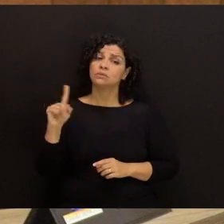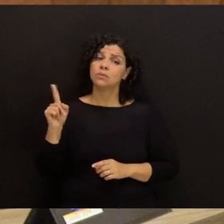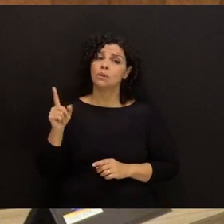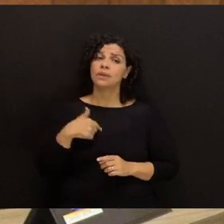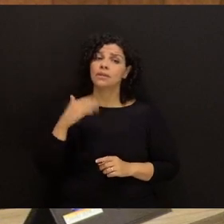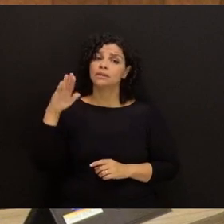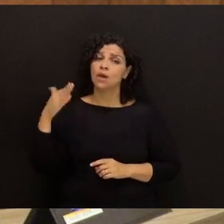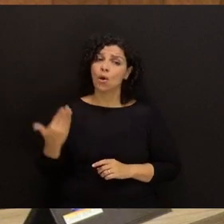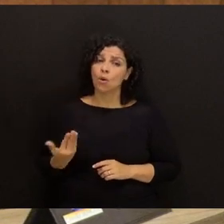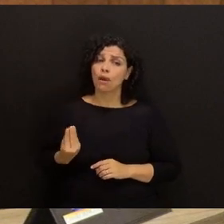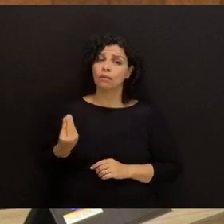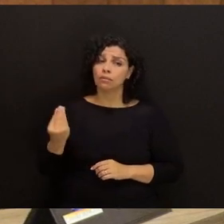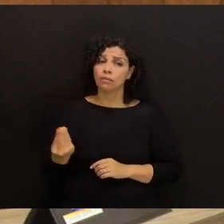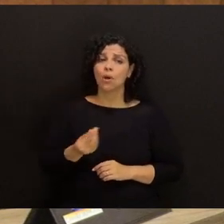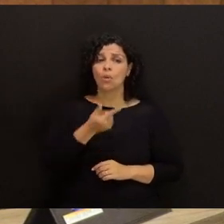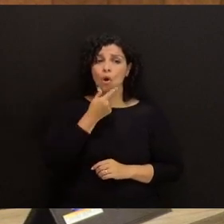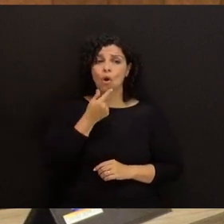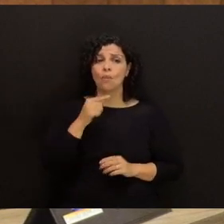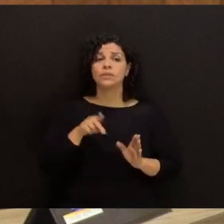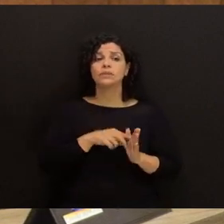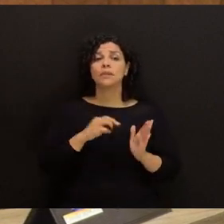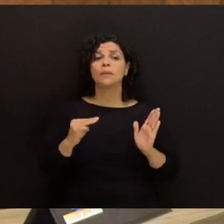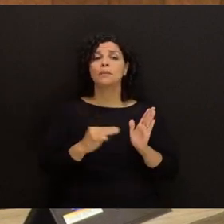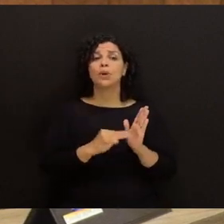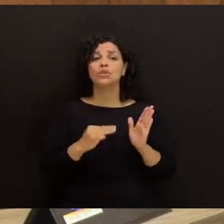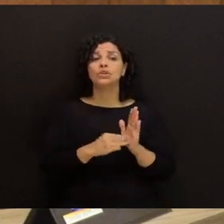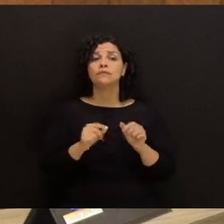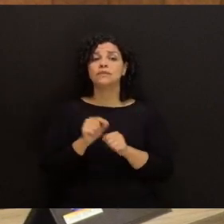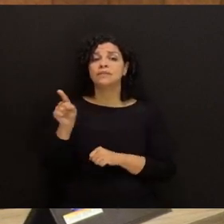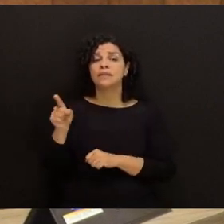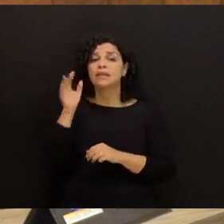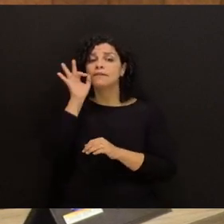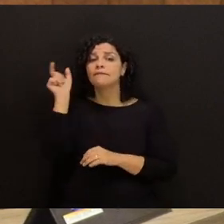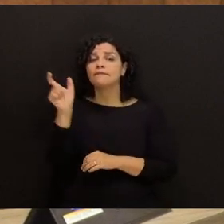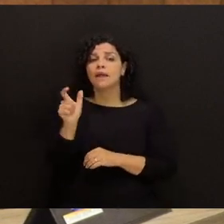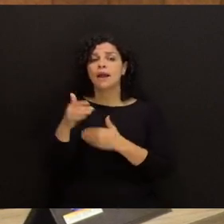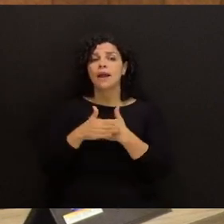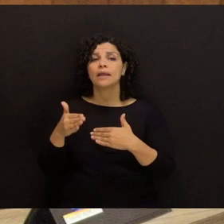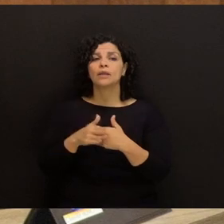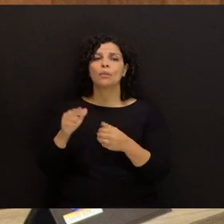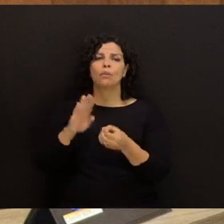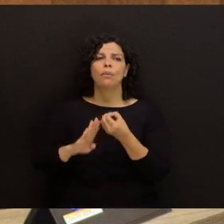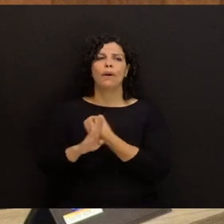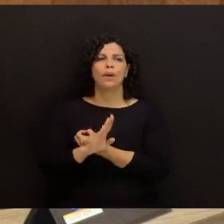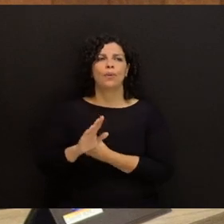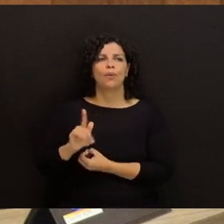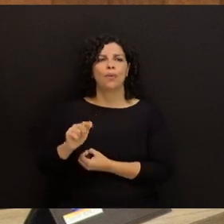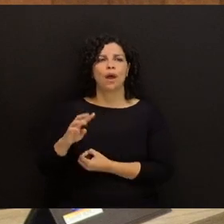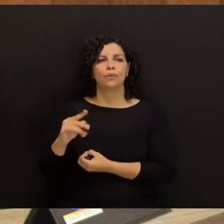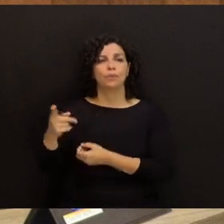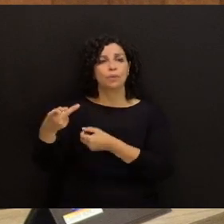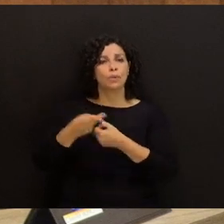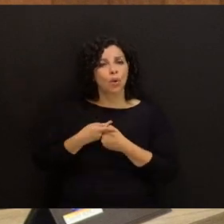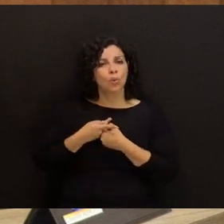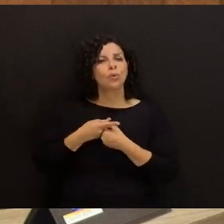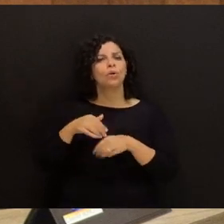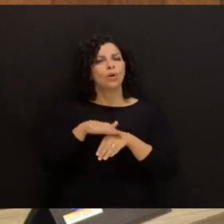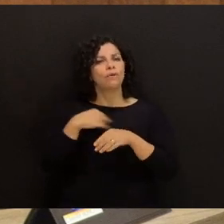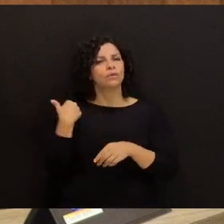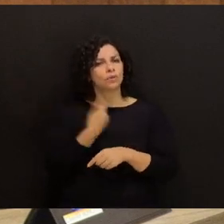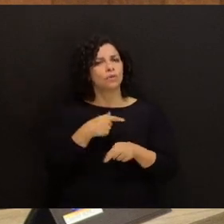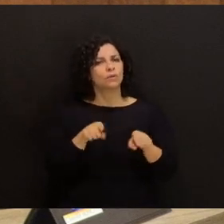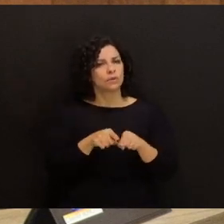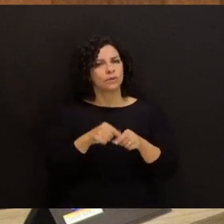essa honraria dada ao senhor sirva de motivação para que o senhor não é o gato P com carinho Pare com esse Vereador fala pelos vereadores do Guatupê